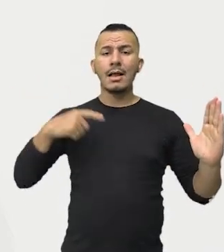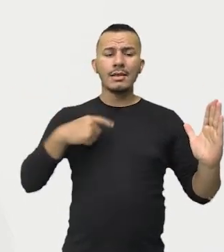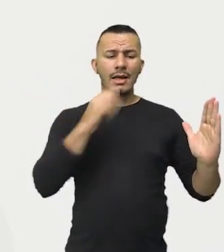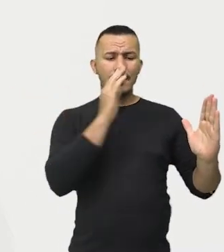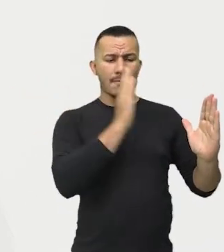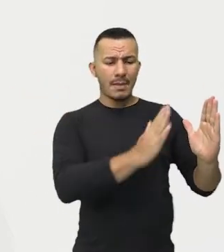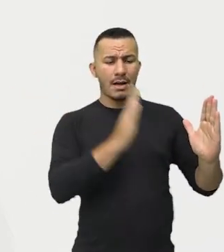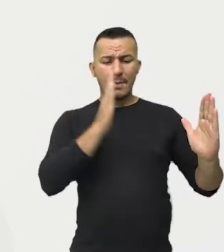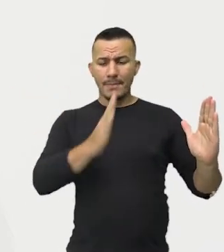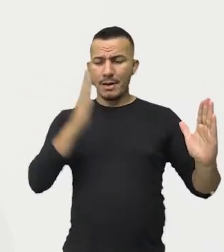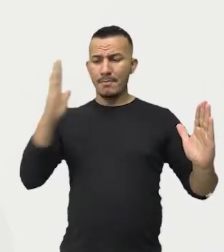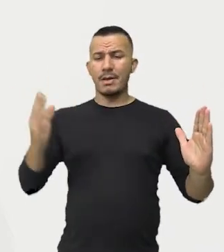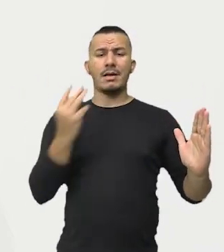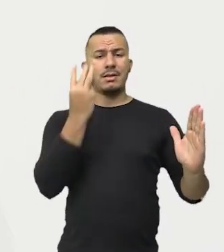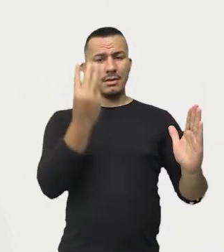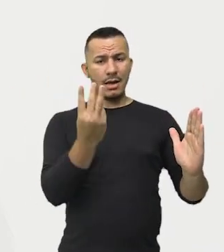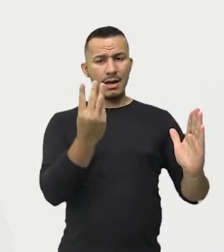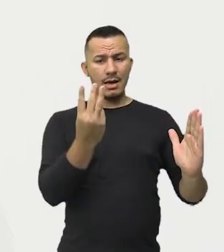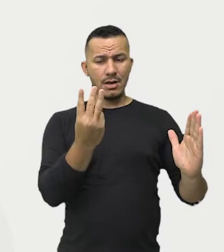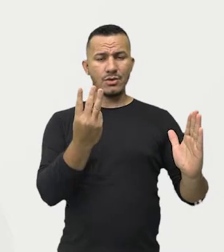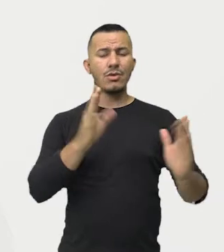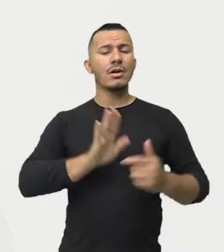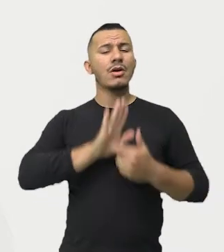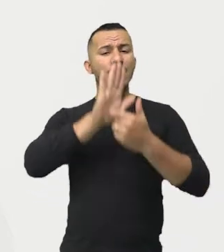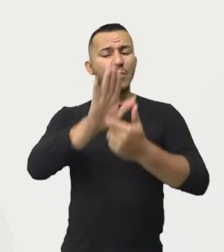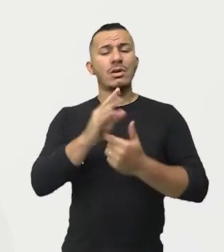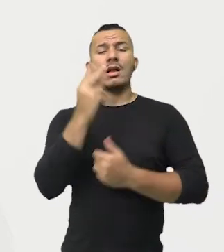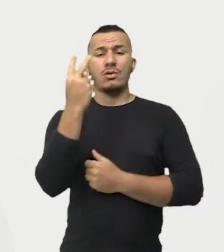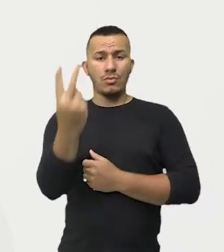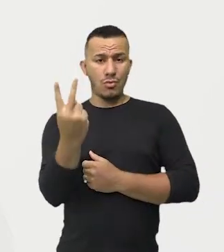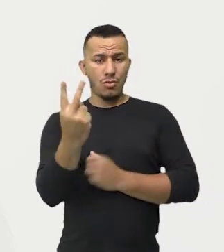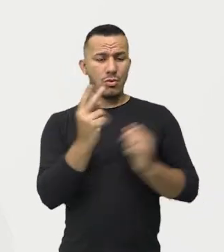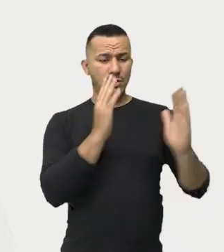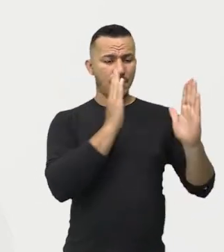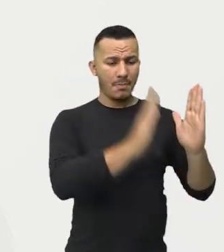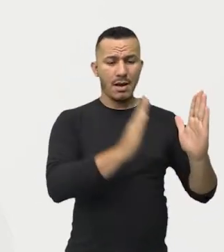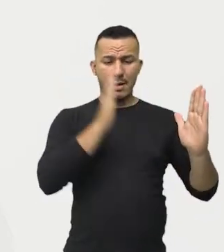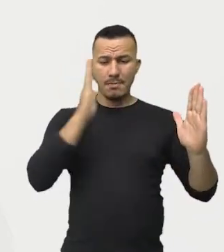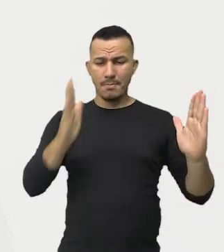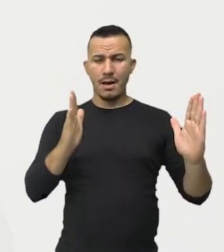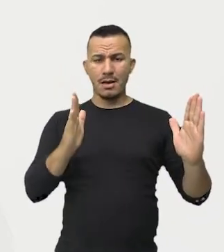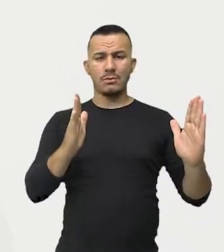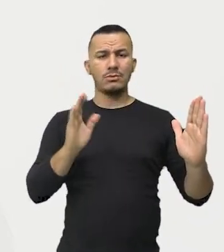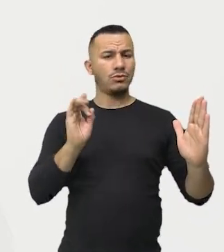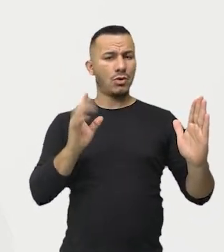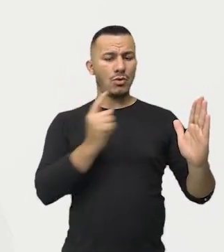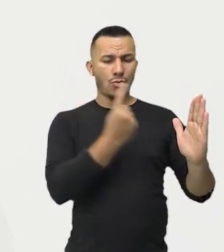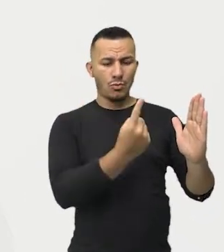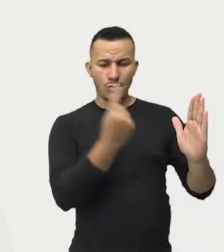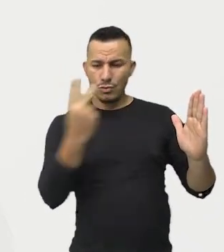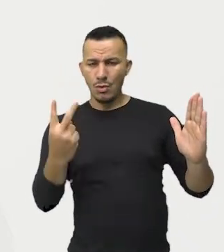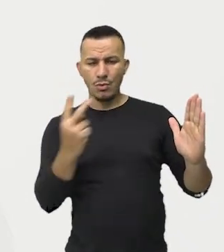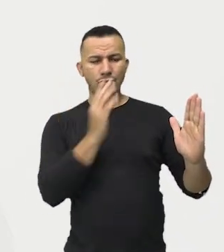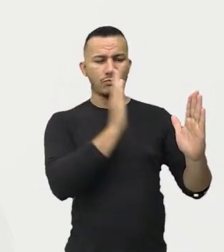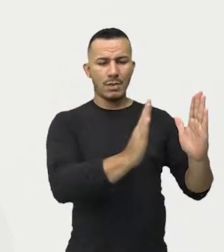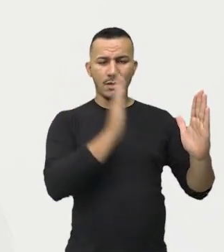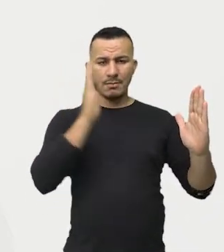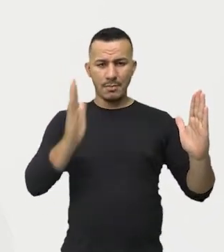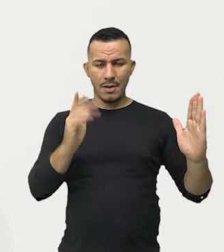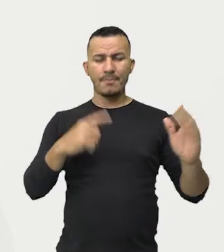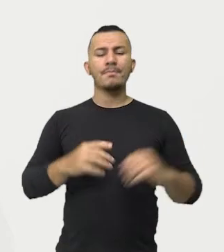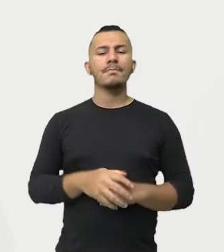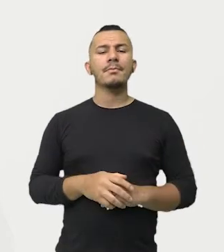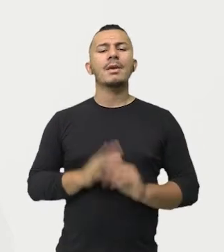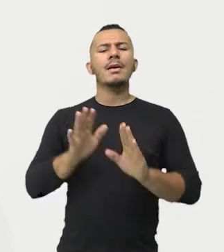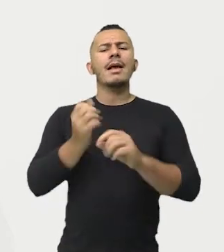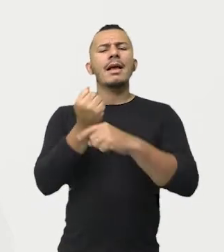3 partes e queremos representar 2. Essa fração está no intervalo